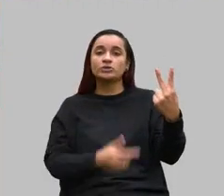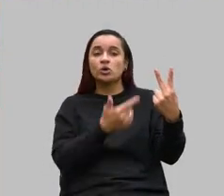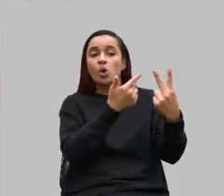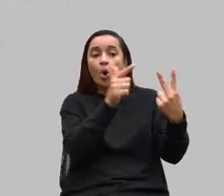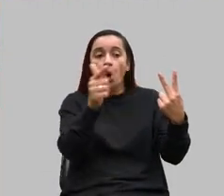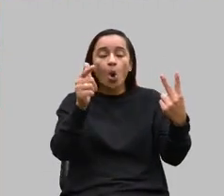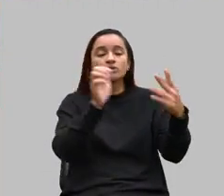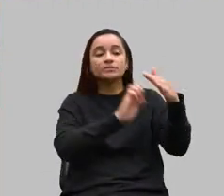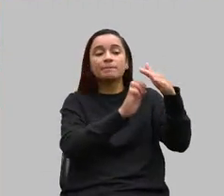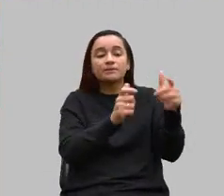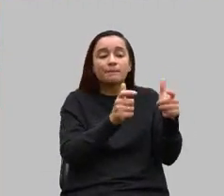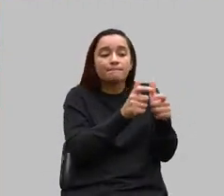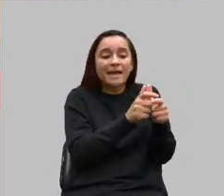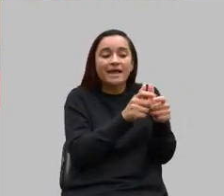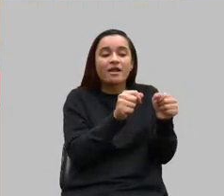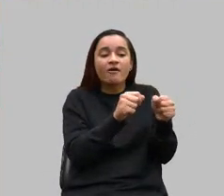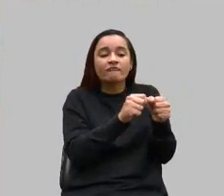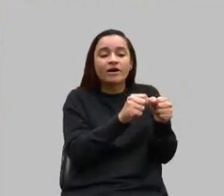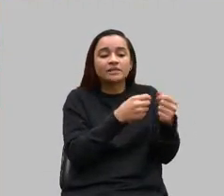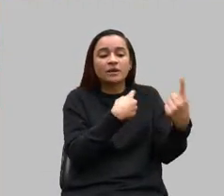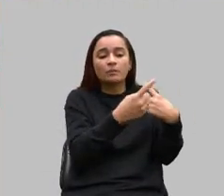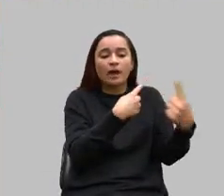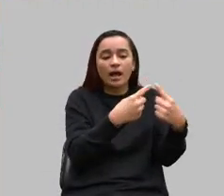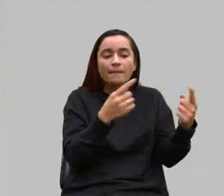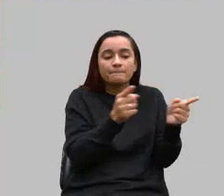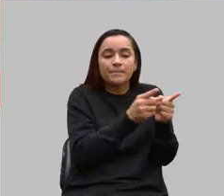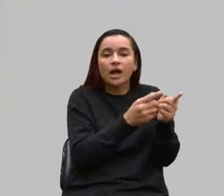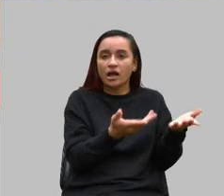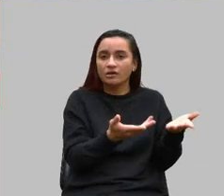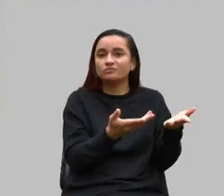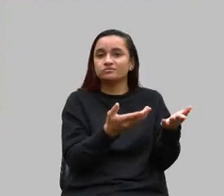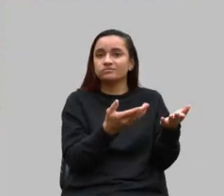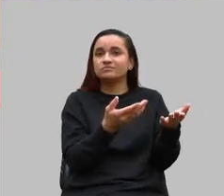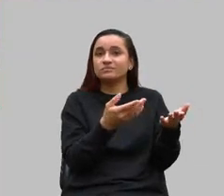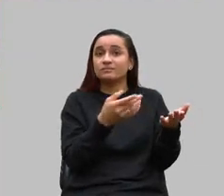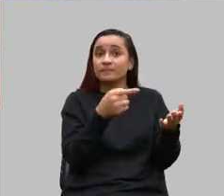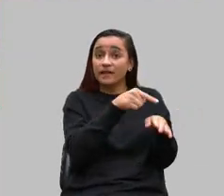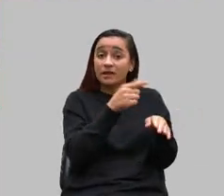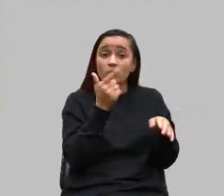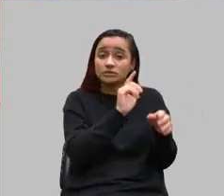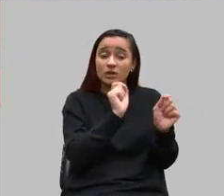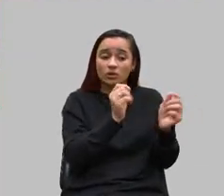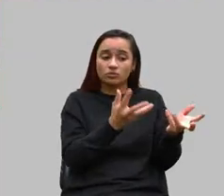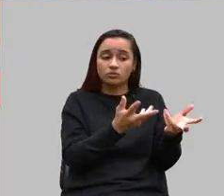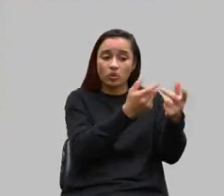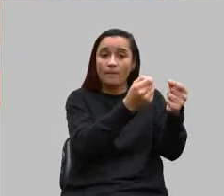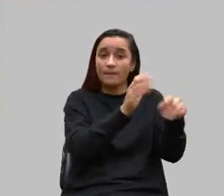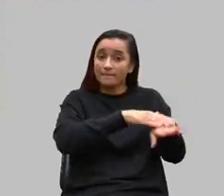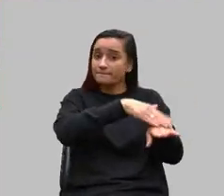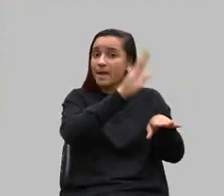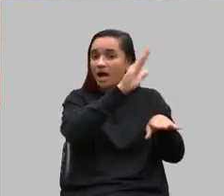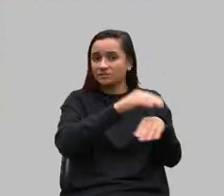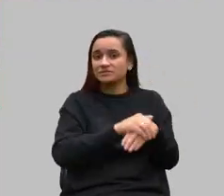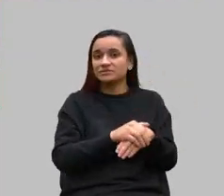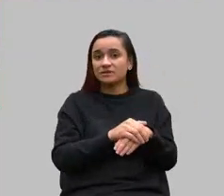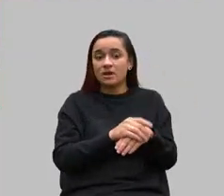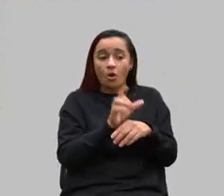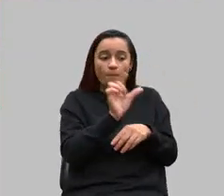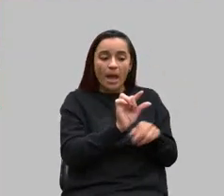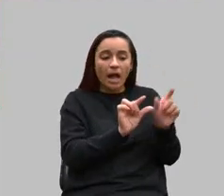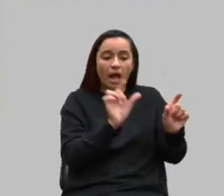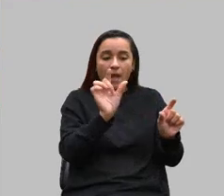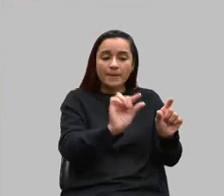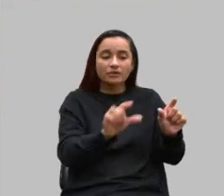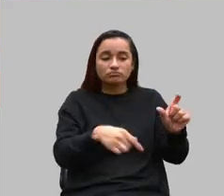pequenos fazendo os pequenos trajetos é aí que tá a capilaridade a capilaridade tá em nisso nos pequenos operadores nas